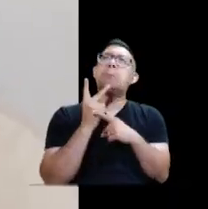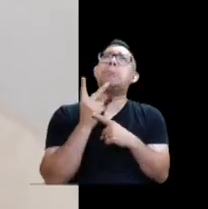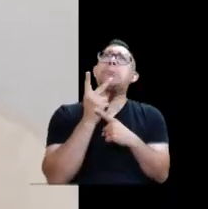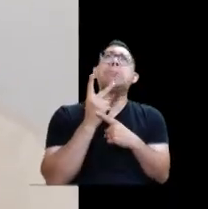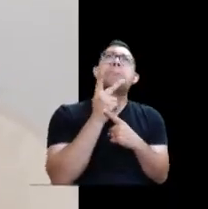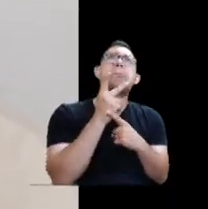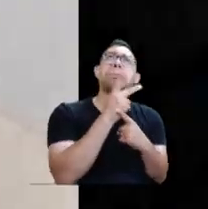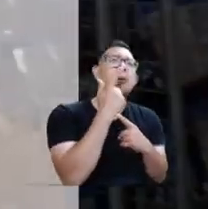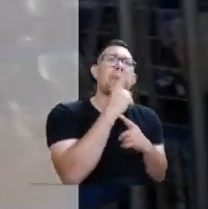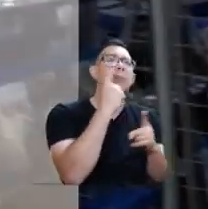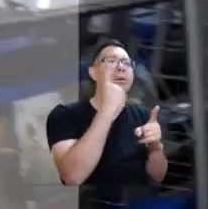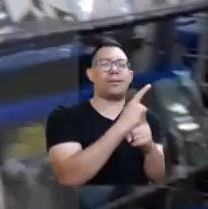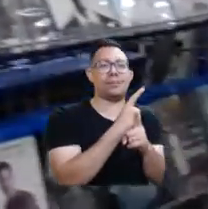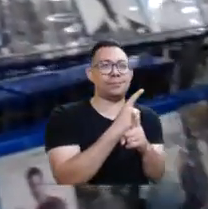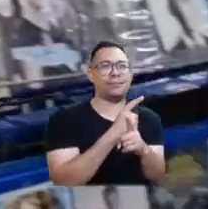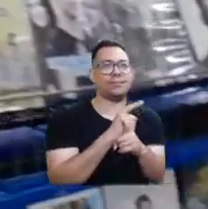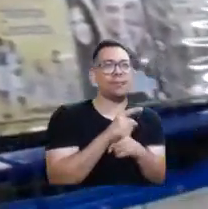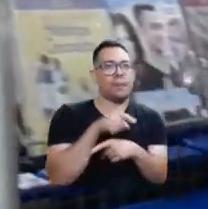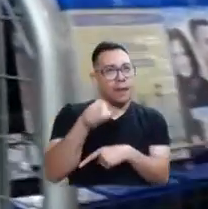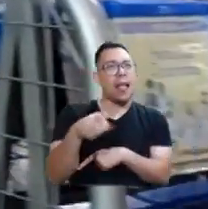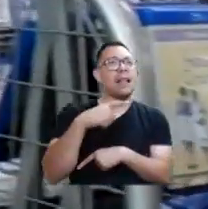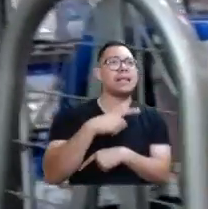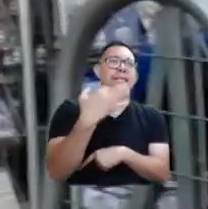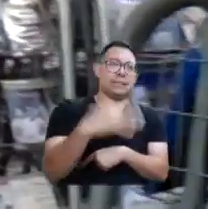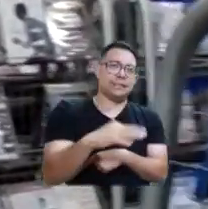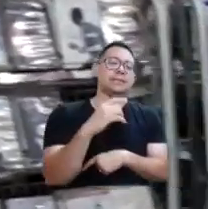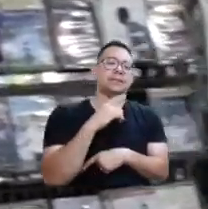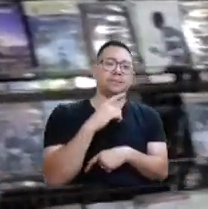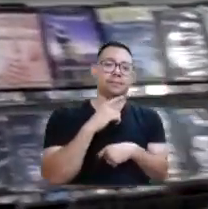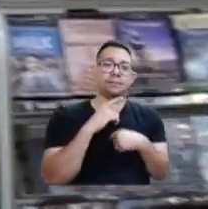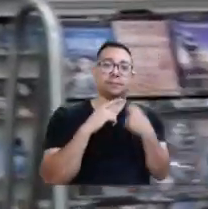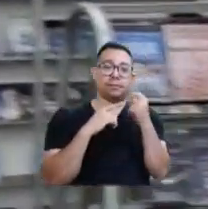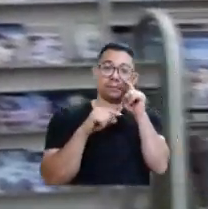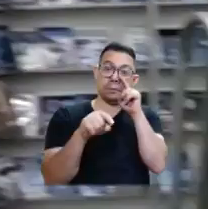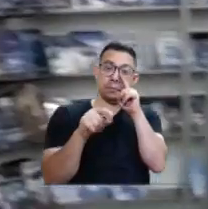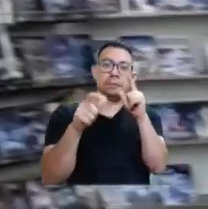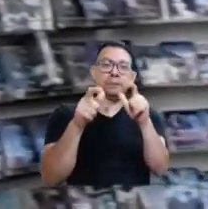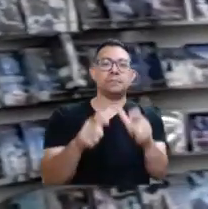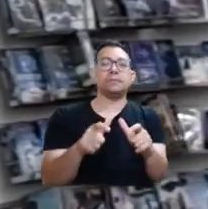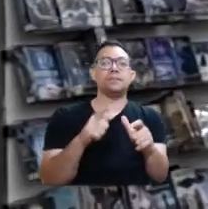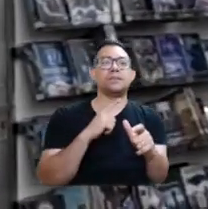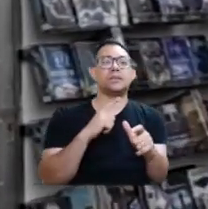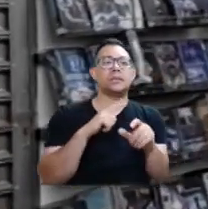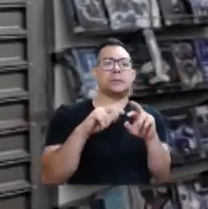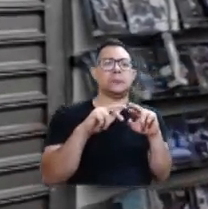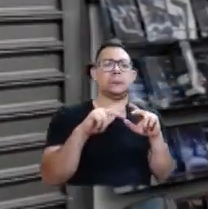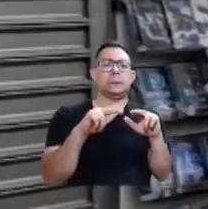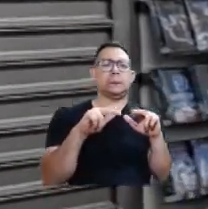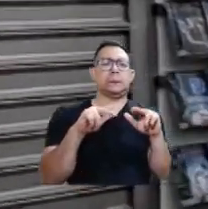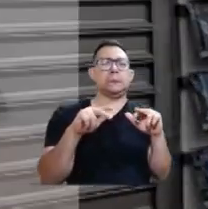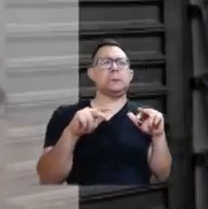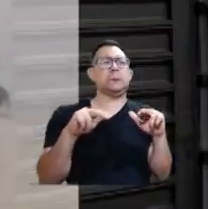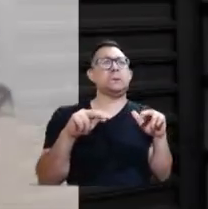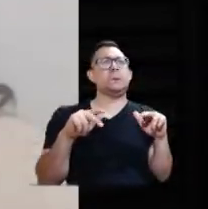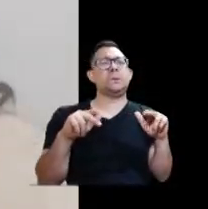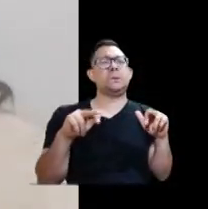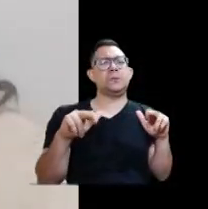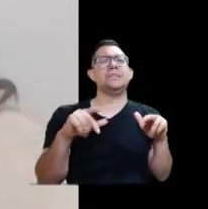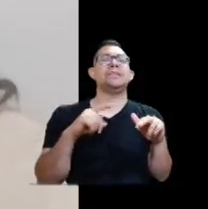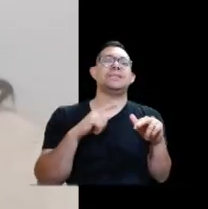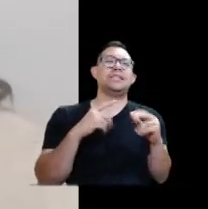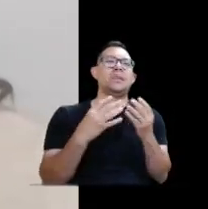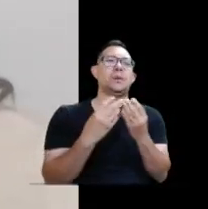se não tivesse na gramofone, não precisava nem ir para outra locadora, que é certeza que não ia achar. Lá era o